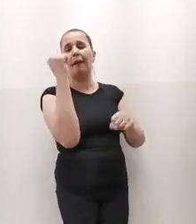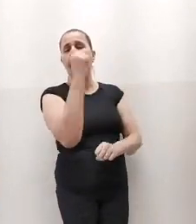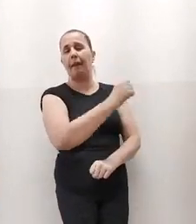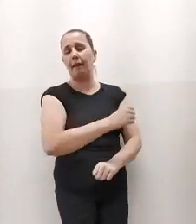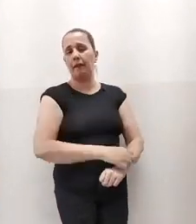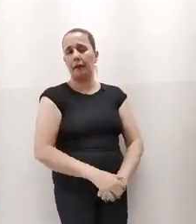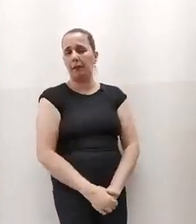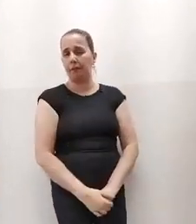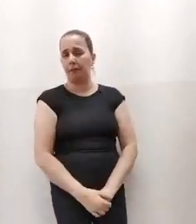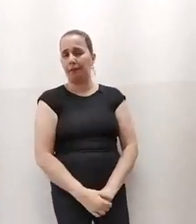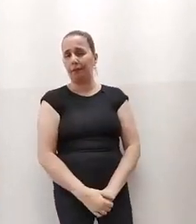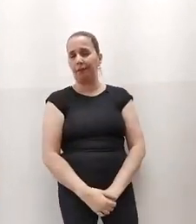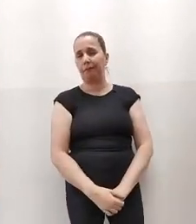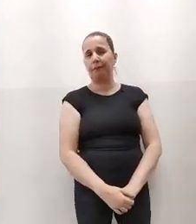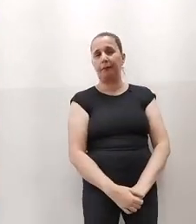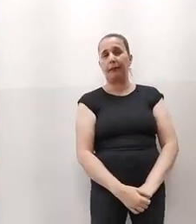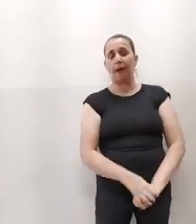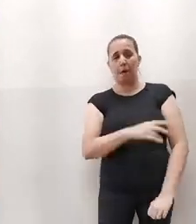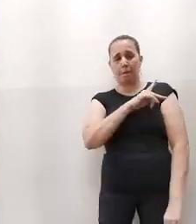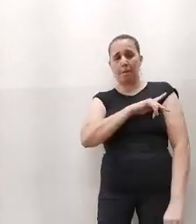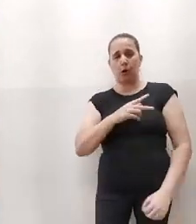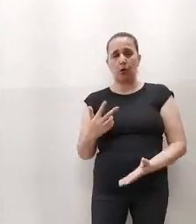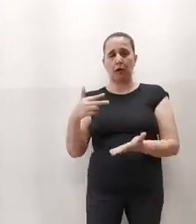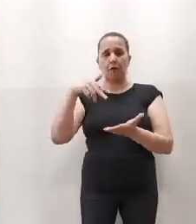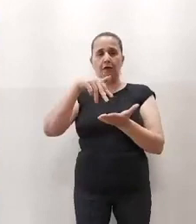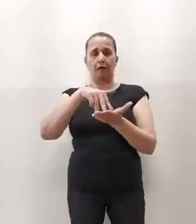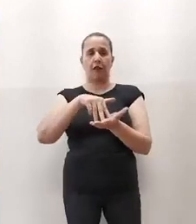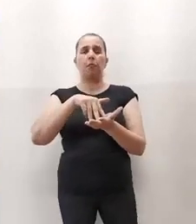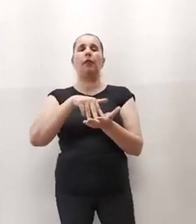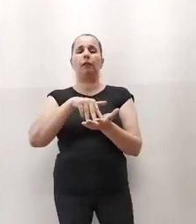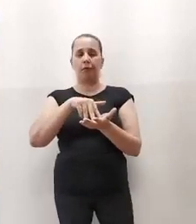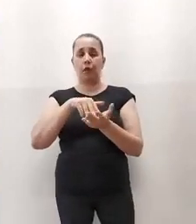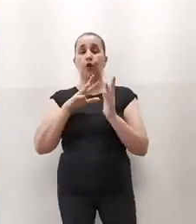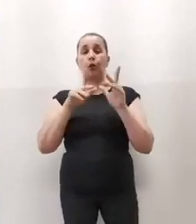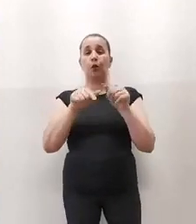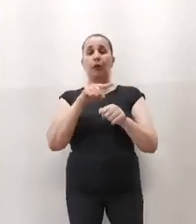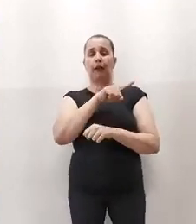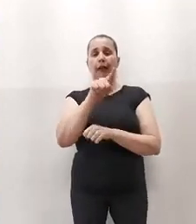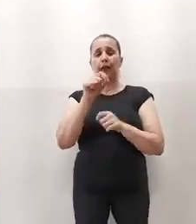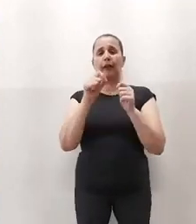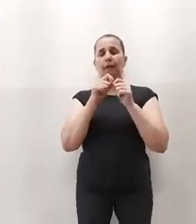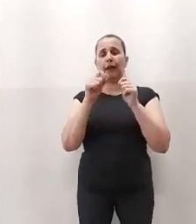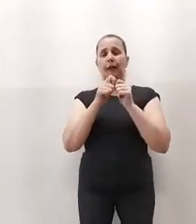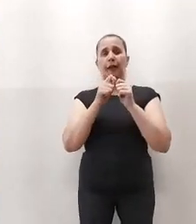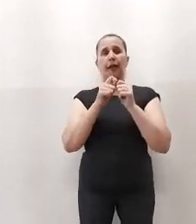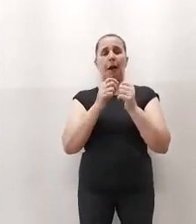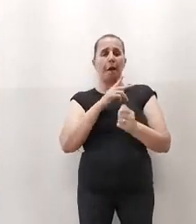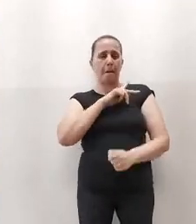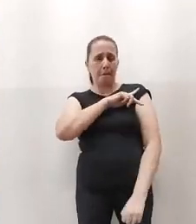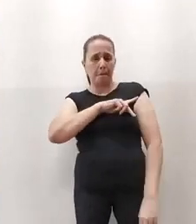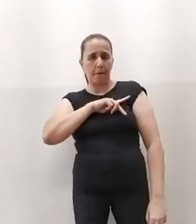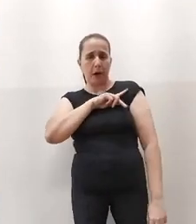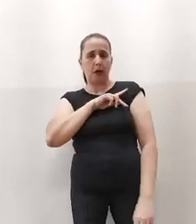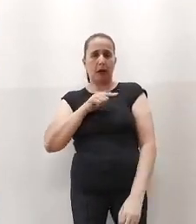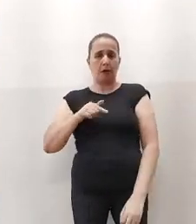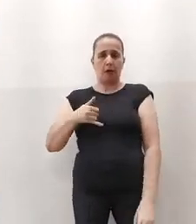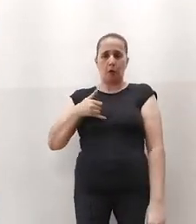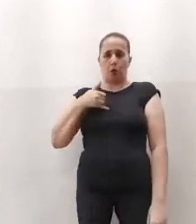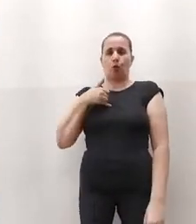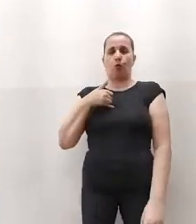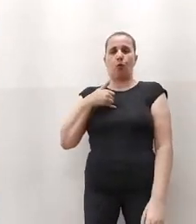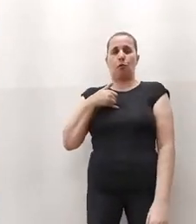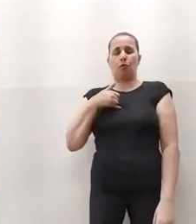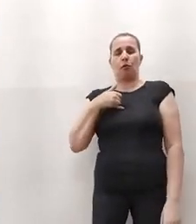só, Paulo está de pé, convicto daquilo que estava fazendo. Paulo estava orgulhosamente de